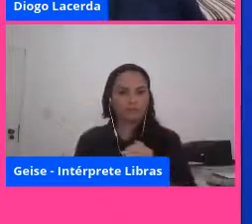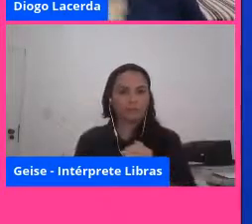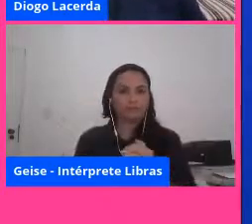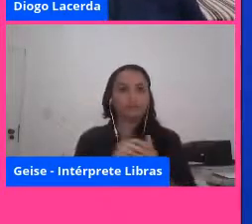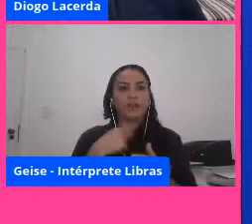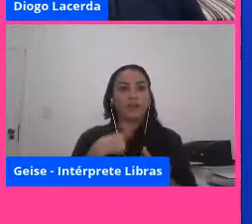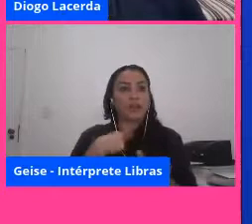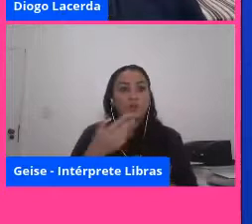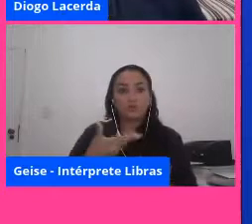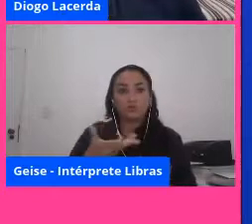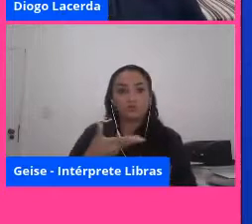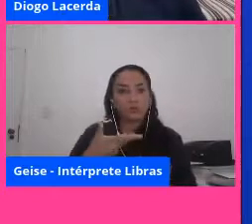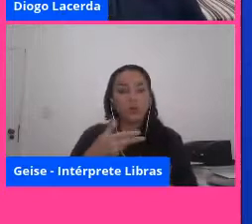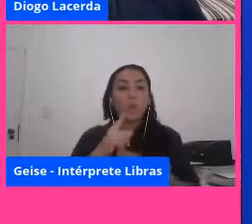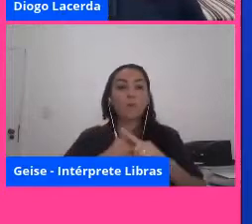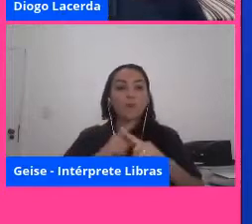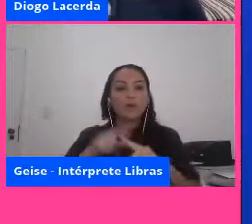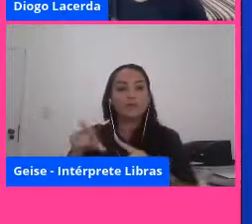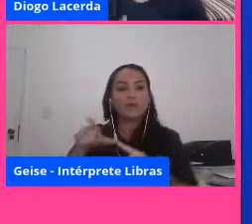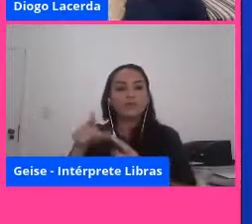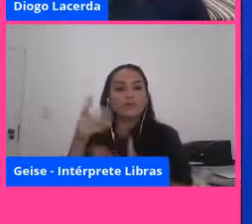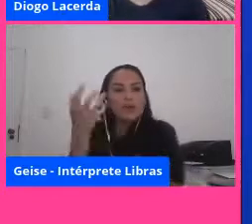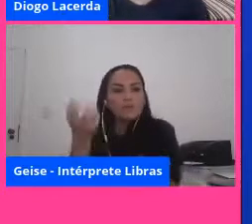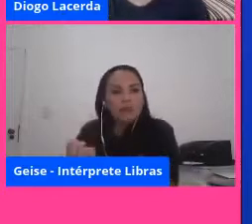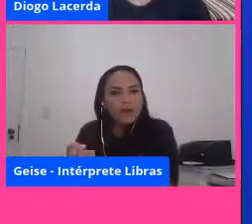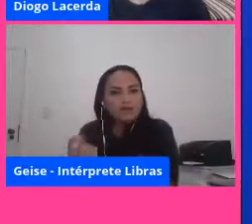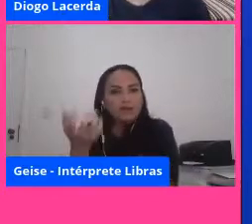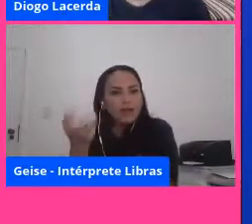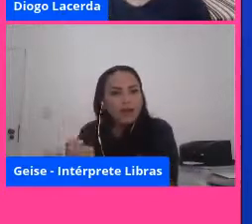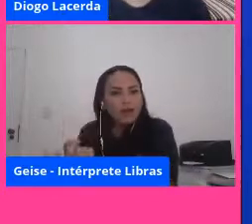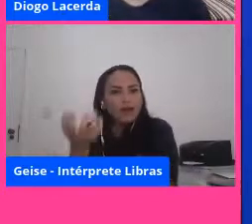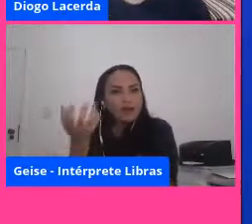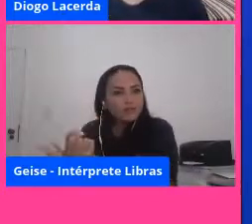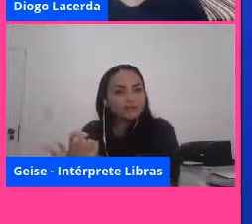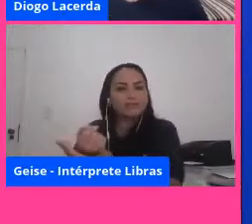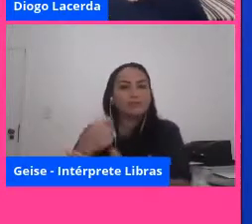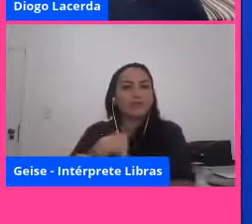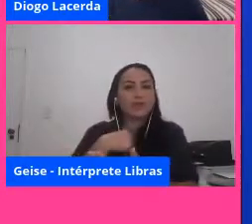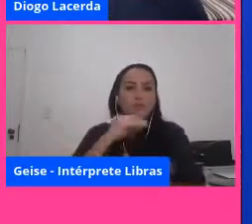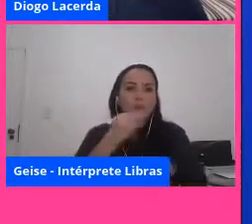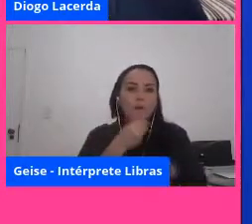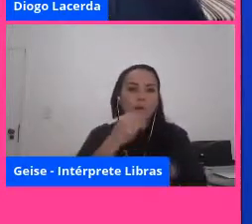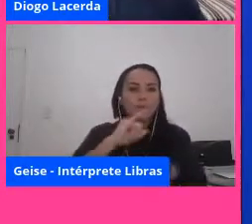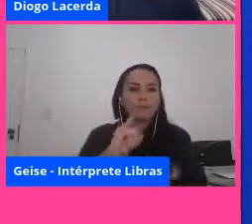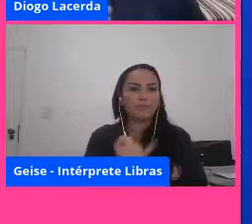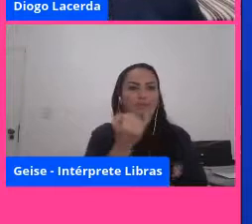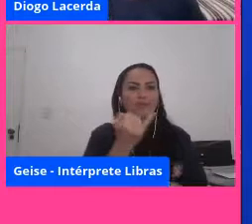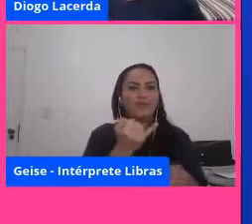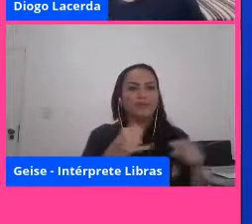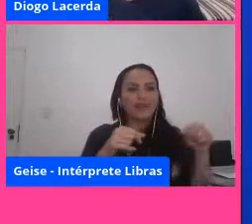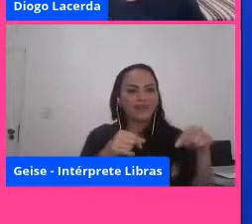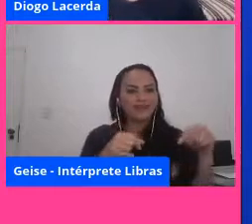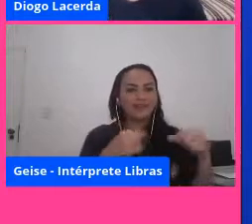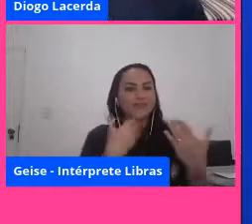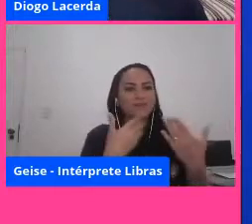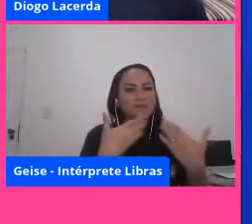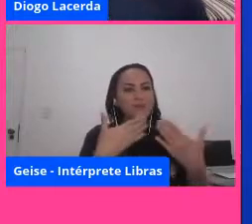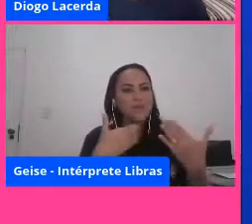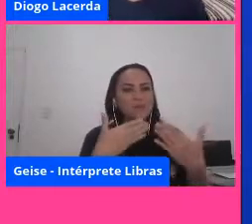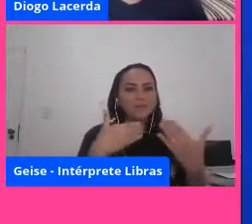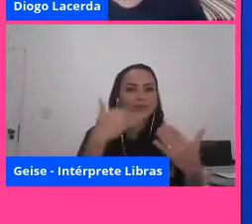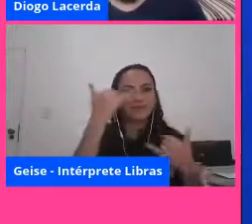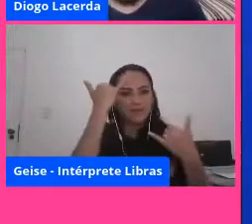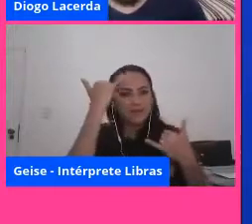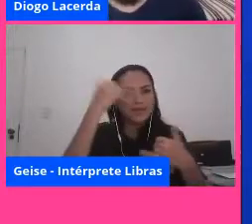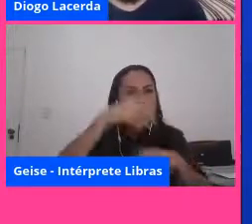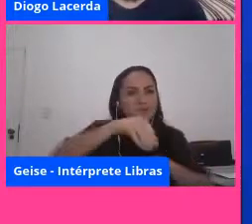para a gente ganhar tempo enquanto o programa está sendo baixado, está acontecendo o download, a gente vai conversando, te dando a ideia do que é